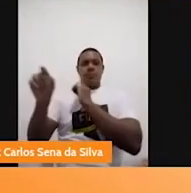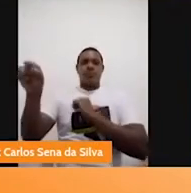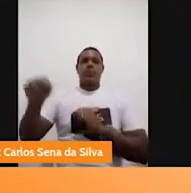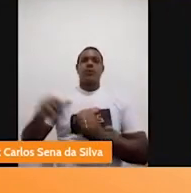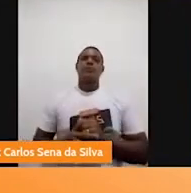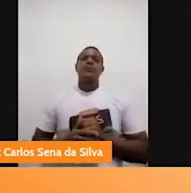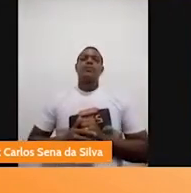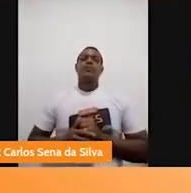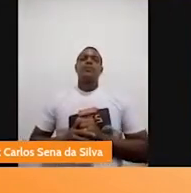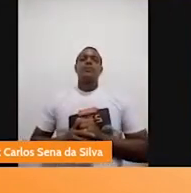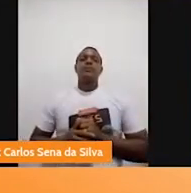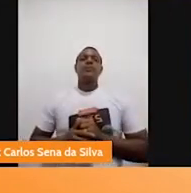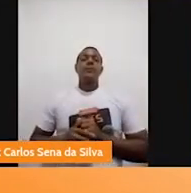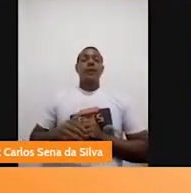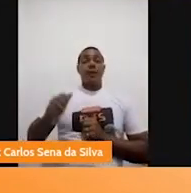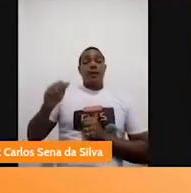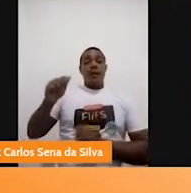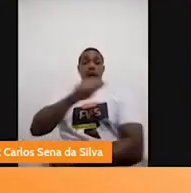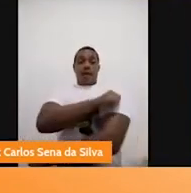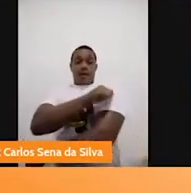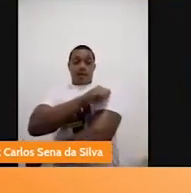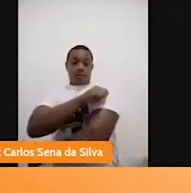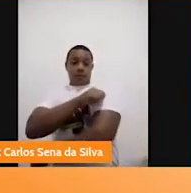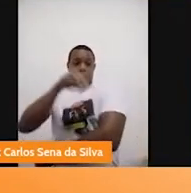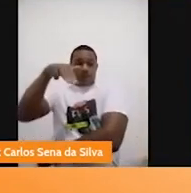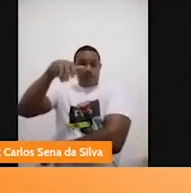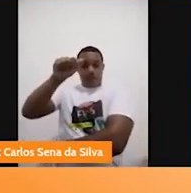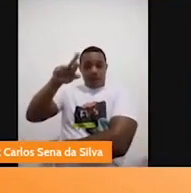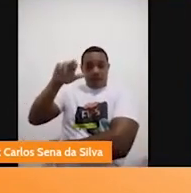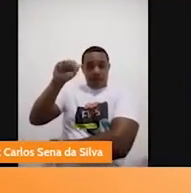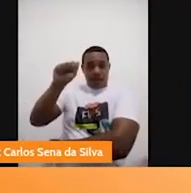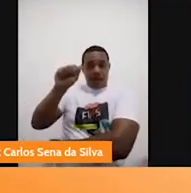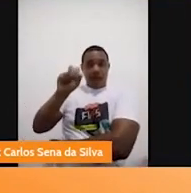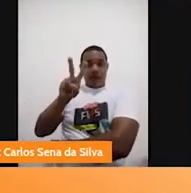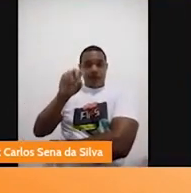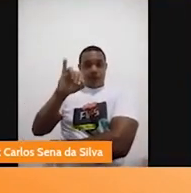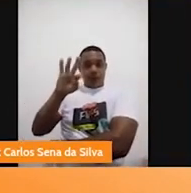a aluna Maria Vitória está perguntando assim,